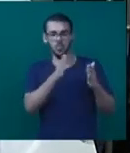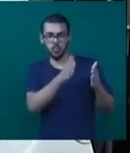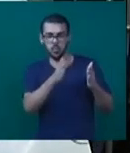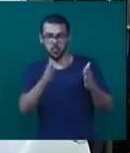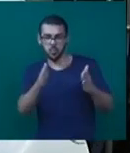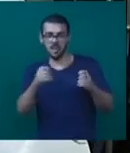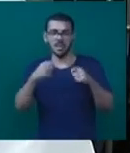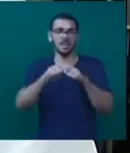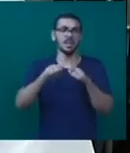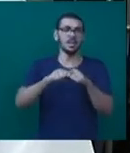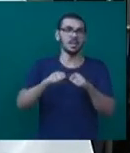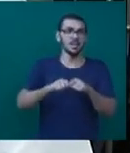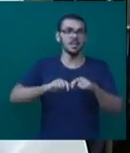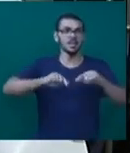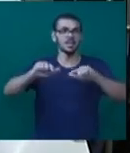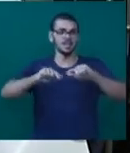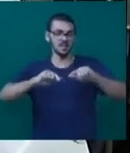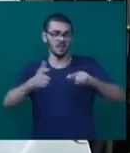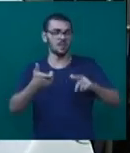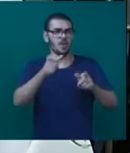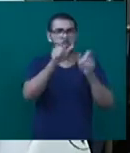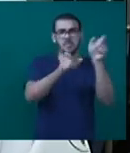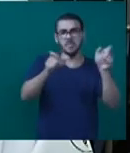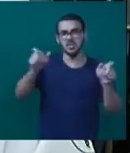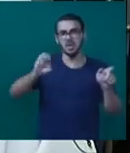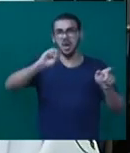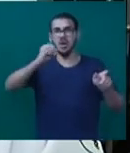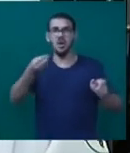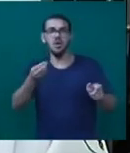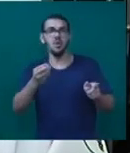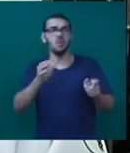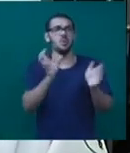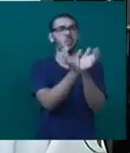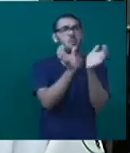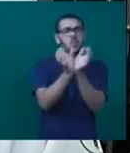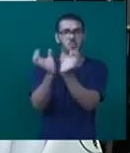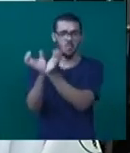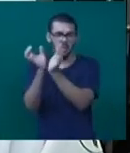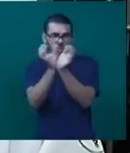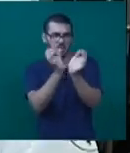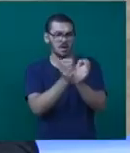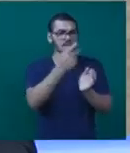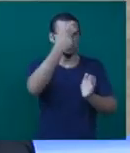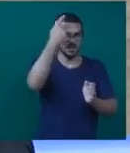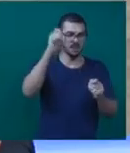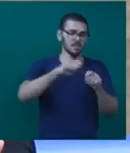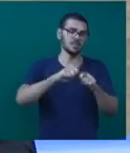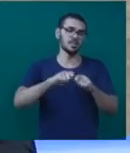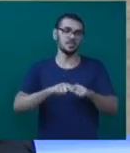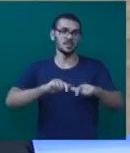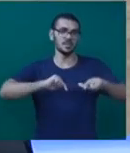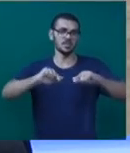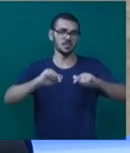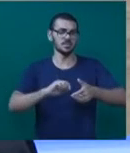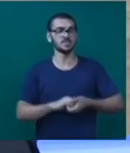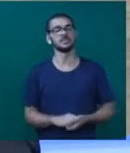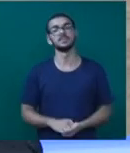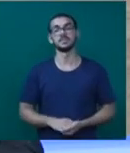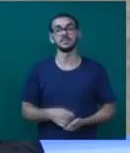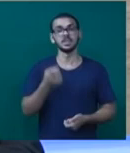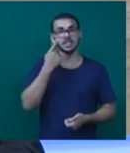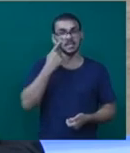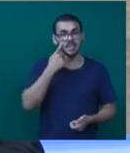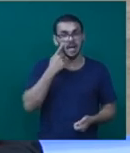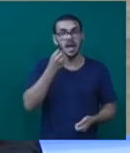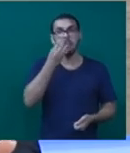esse trabalho com essa pessoa ou grupo de pessoas que fazem esse serviço. E como a gente viu aí, vale mesmo cuidar